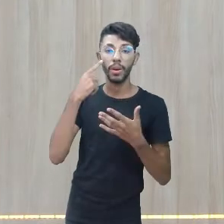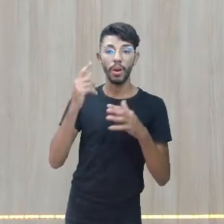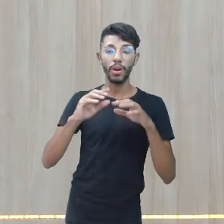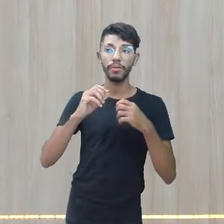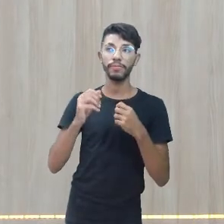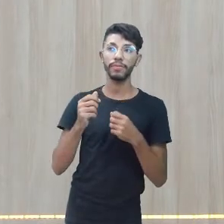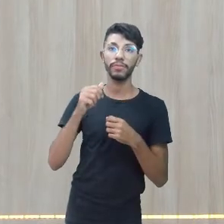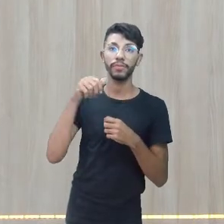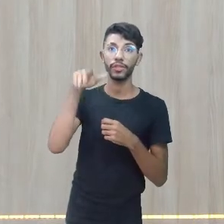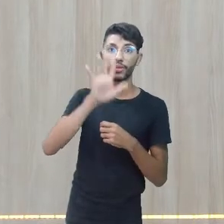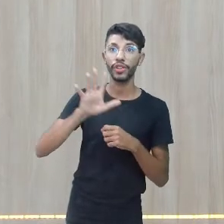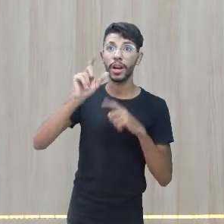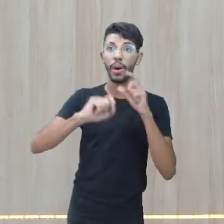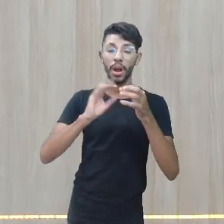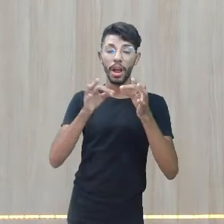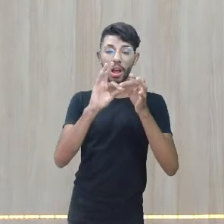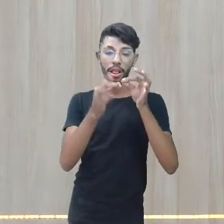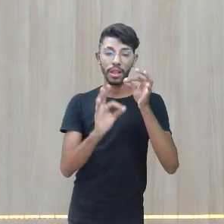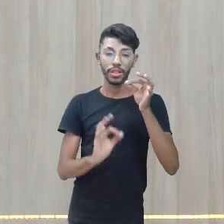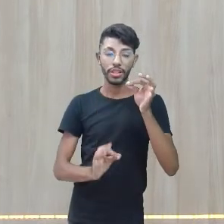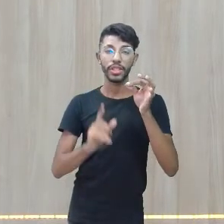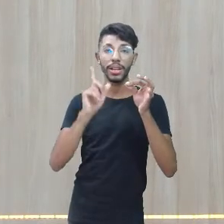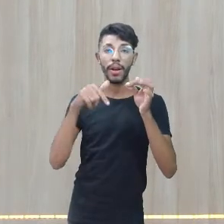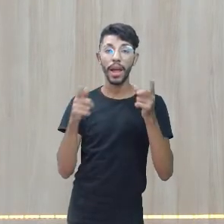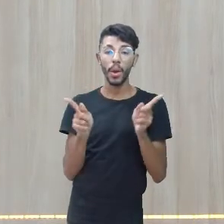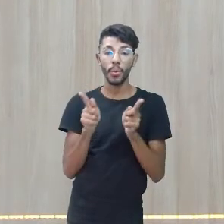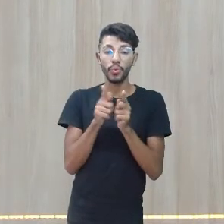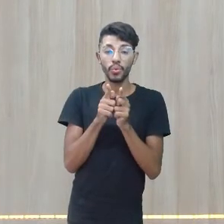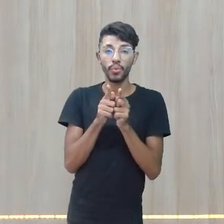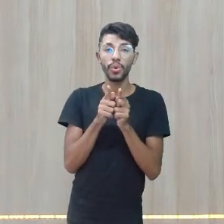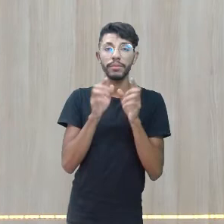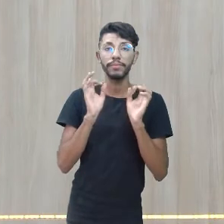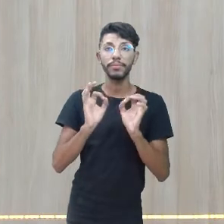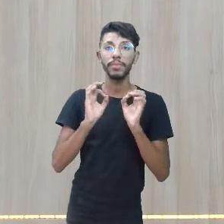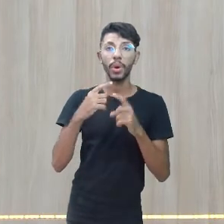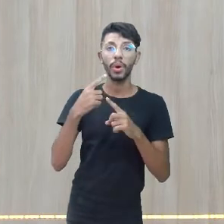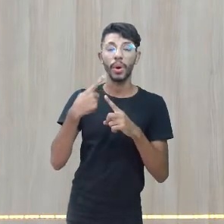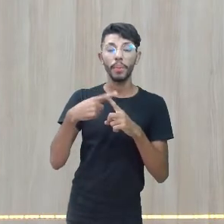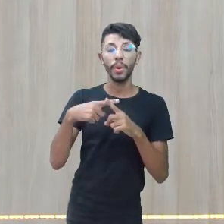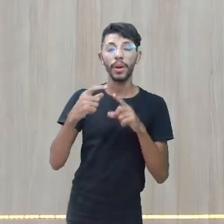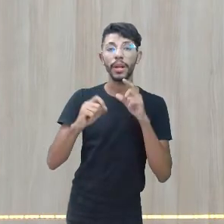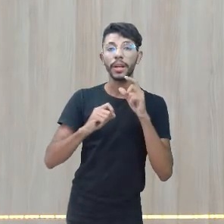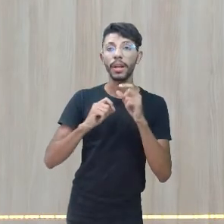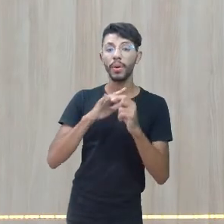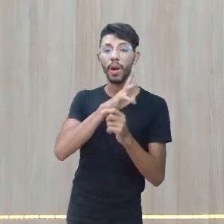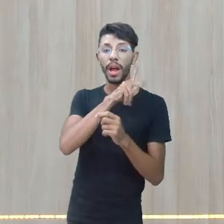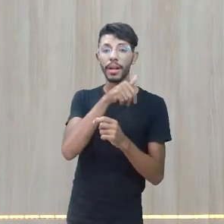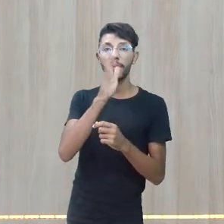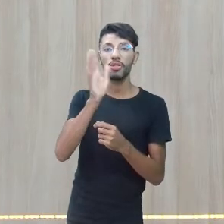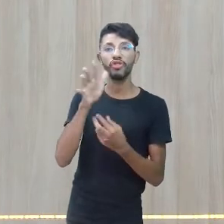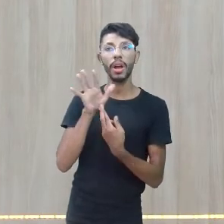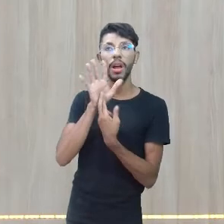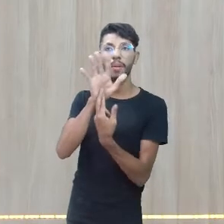descrição ela se torna curta, porque o animal já representa tudo isso.